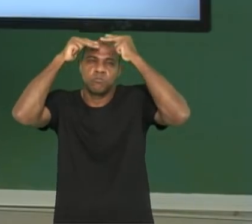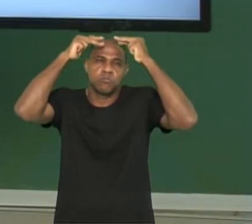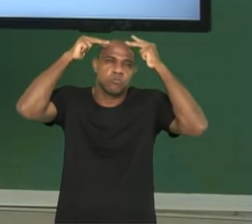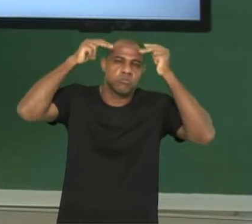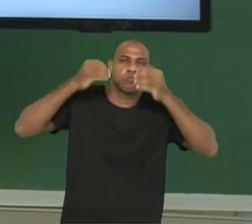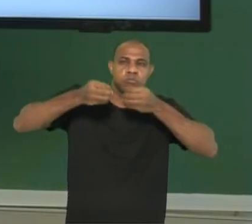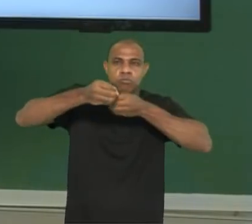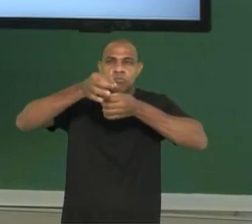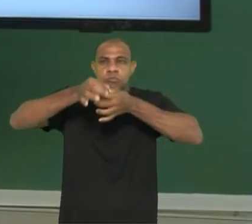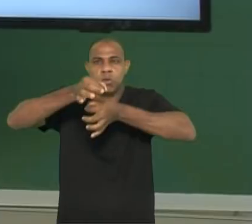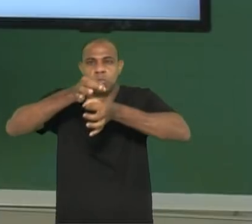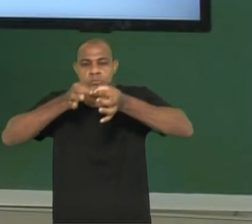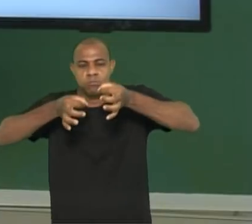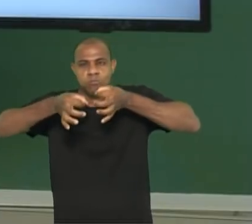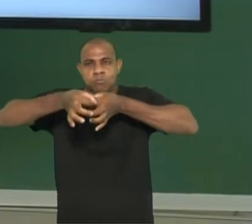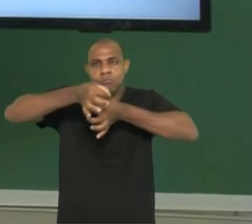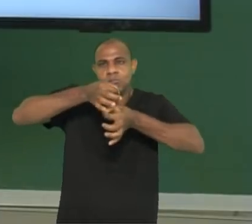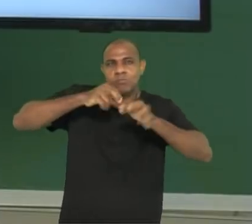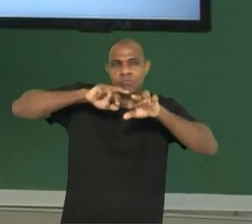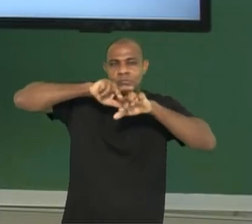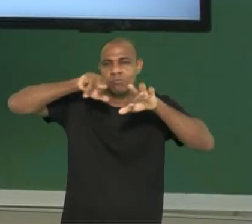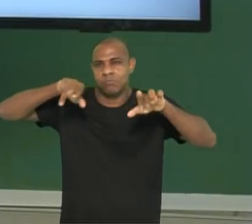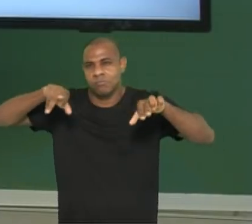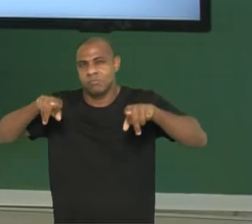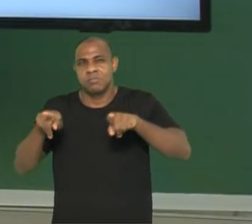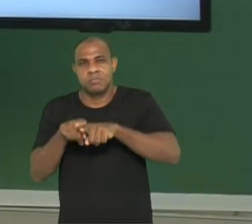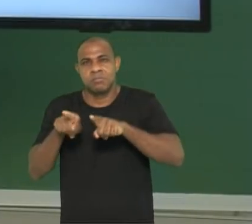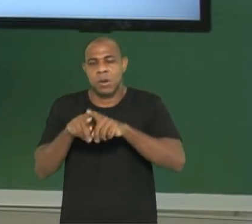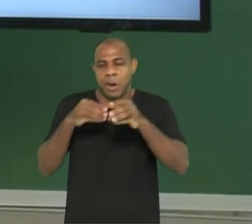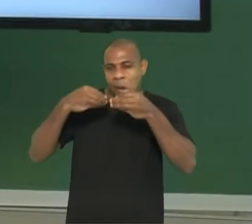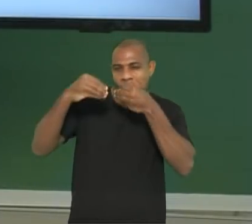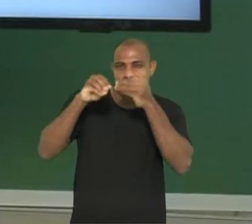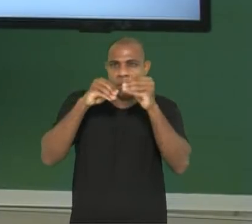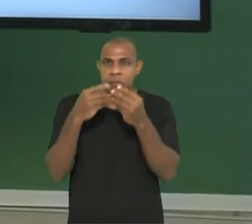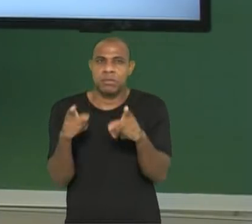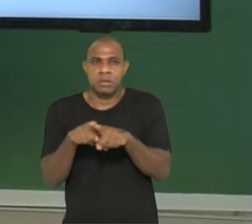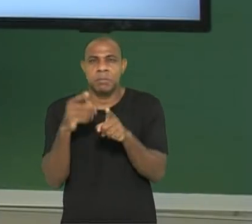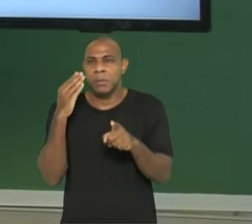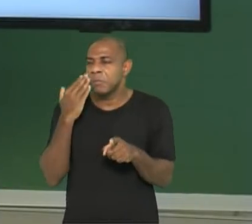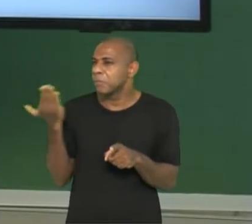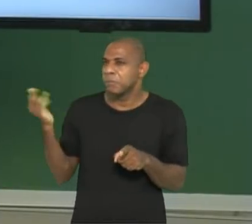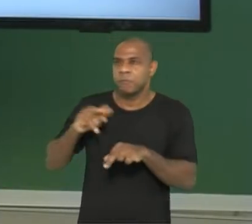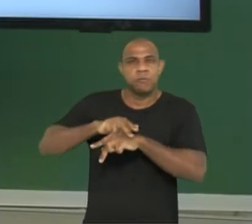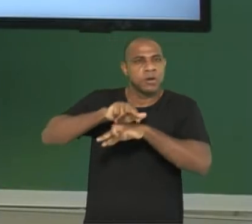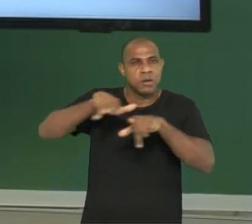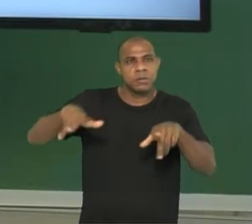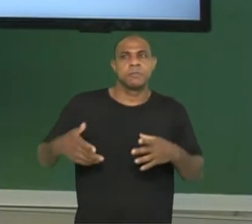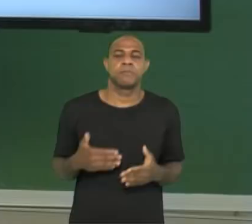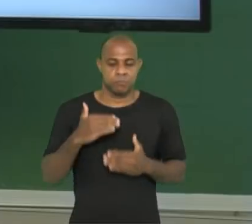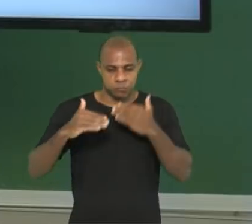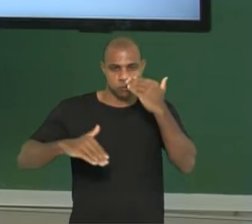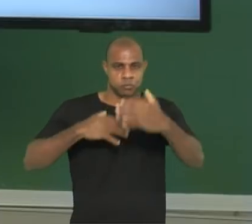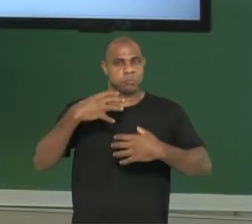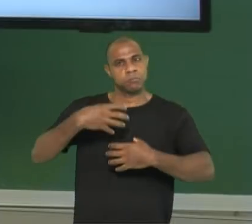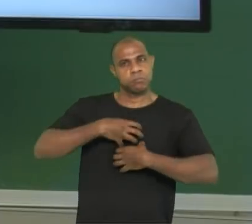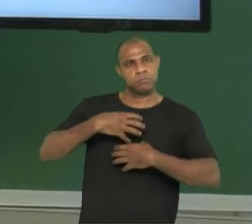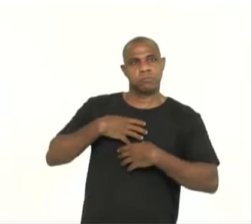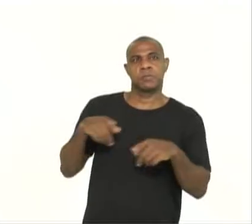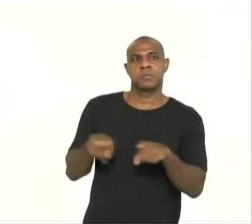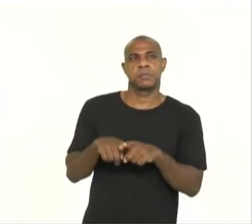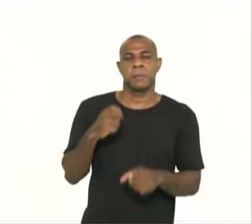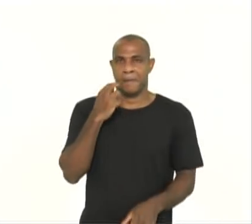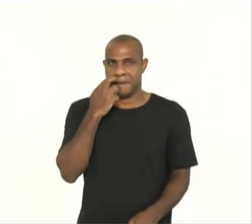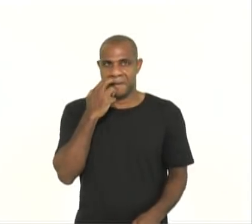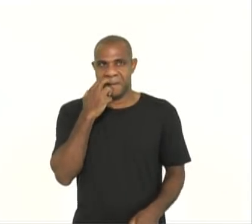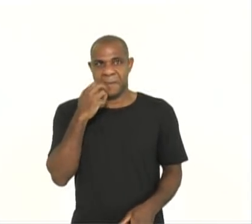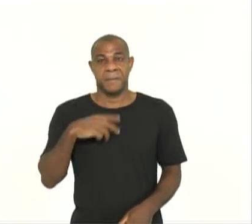células, vários pares de nervos que vão se espalhar pelo corpo e desenvolver os sentidos desses animais. Eles têm os